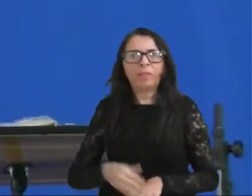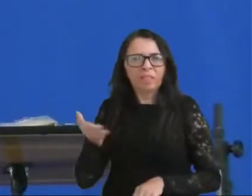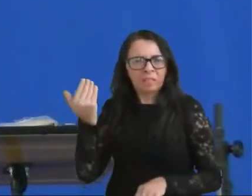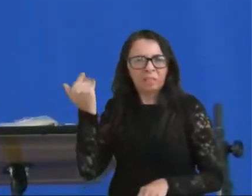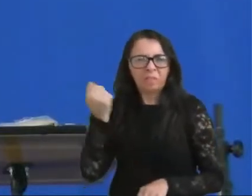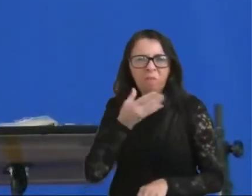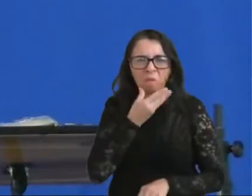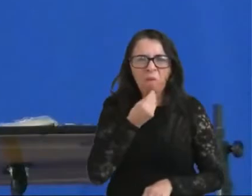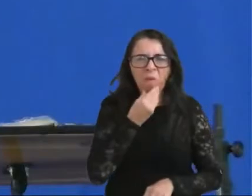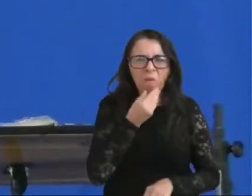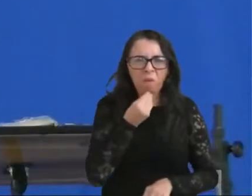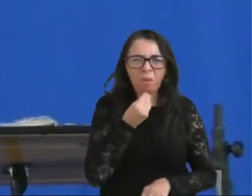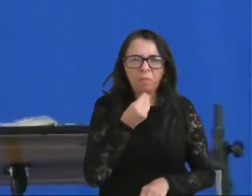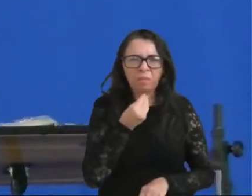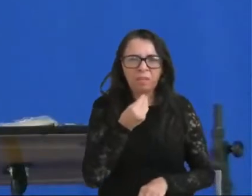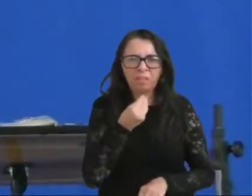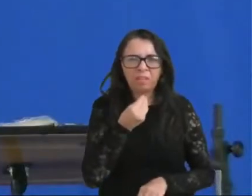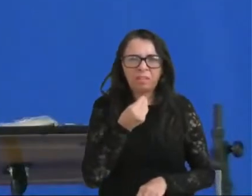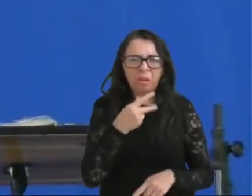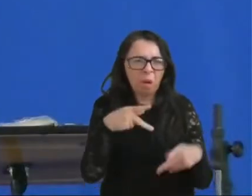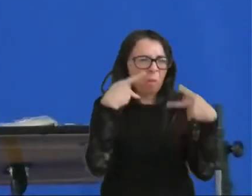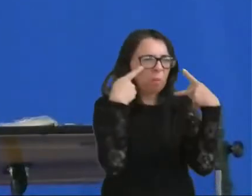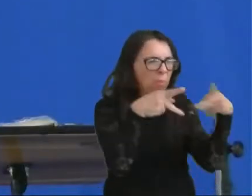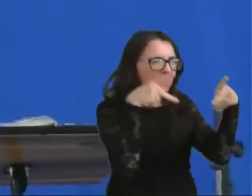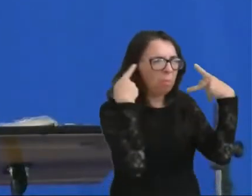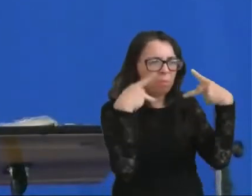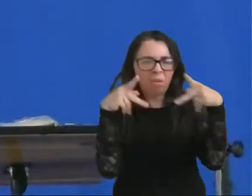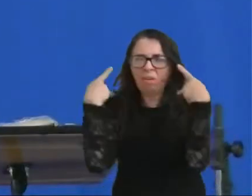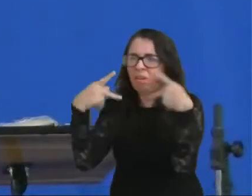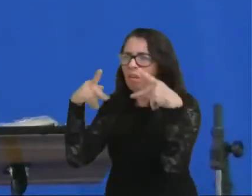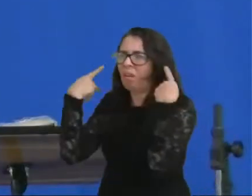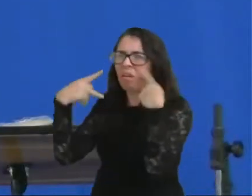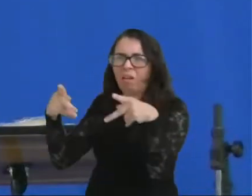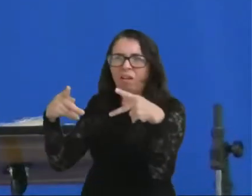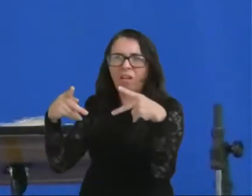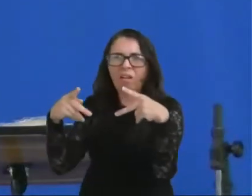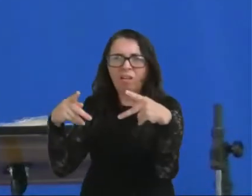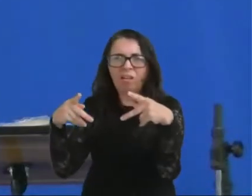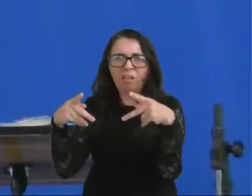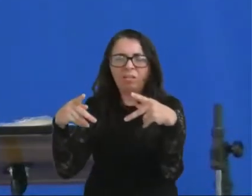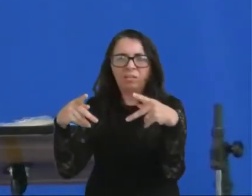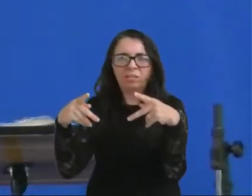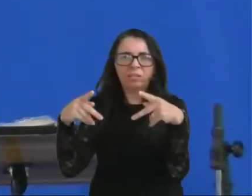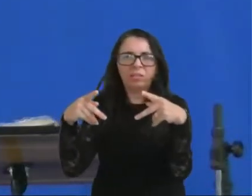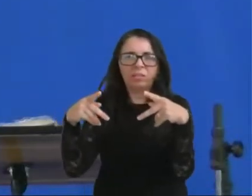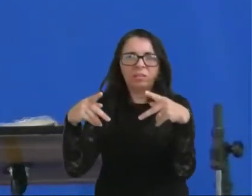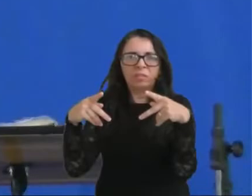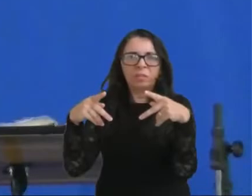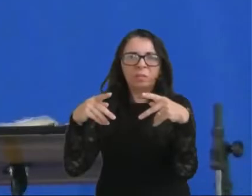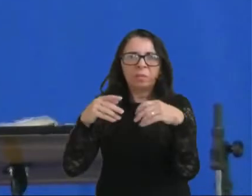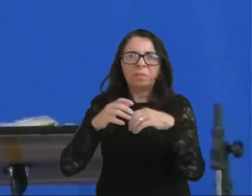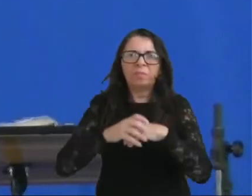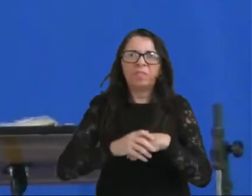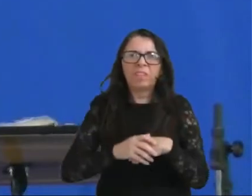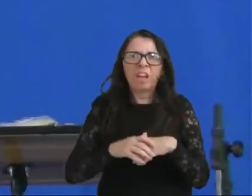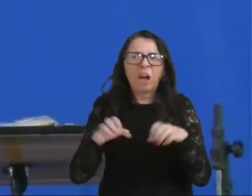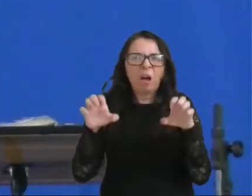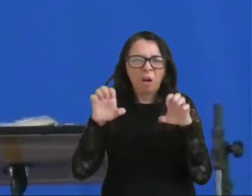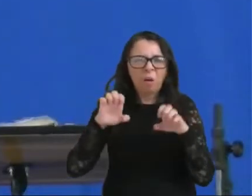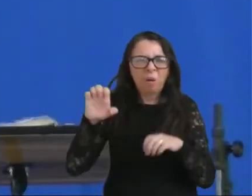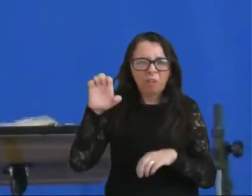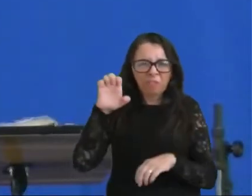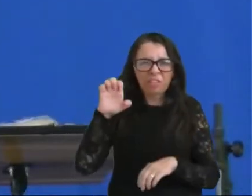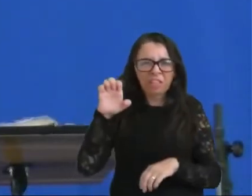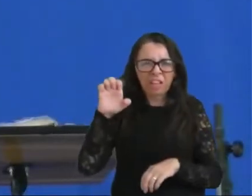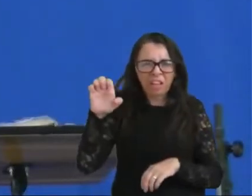essa? Eles pregavam um evangelho sem exigência, um evangelho liberal, um evangelho